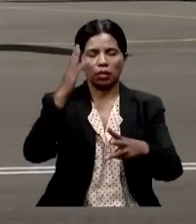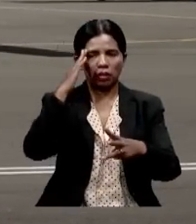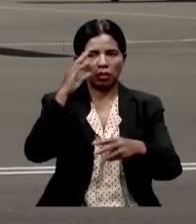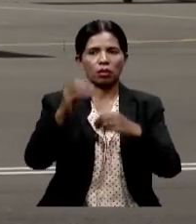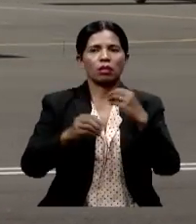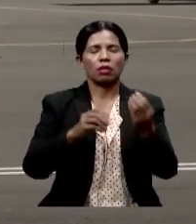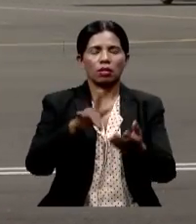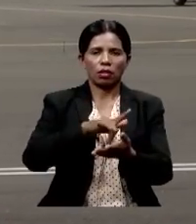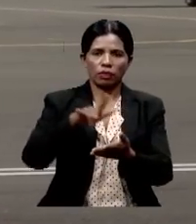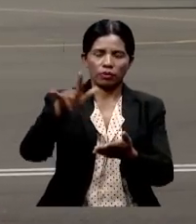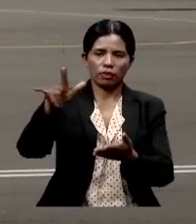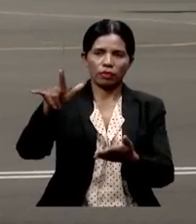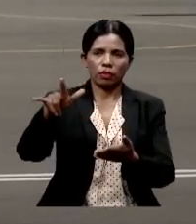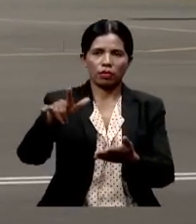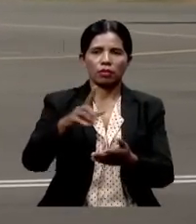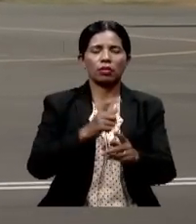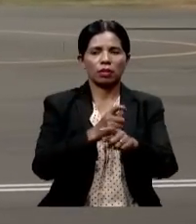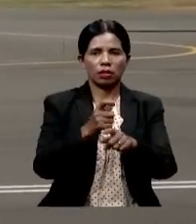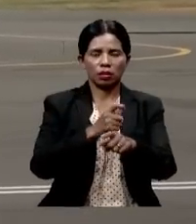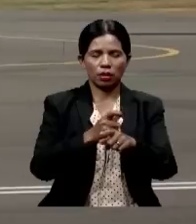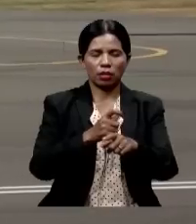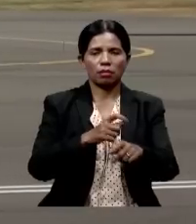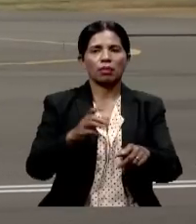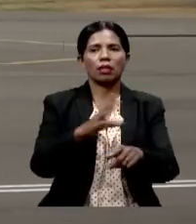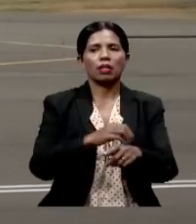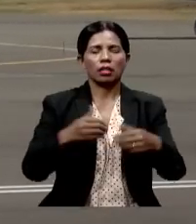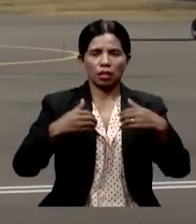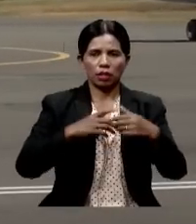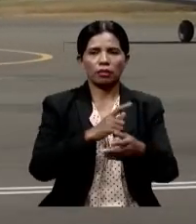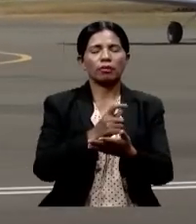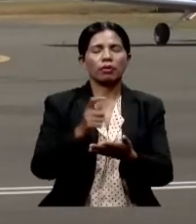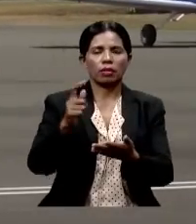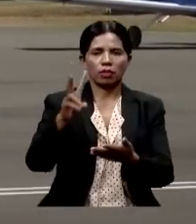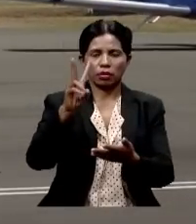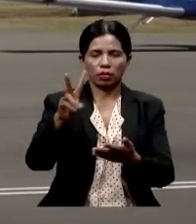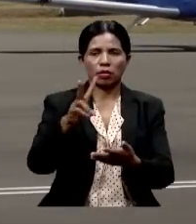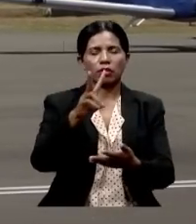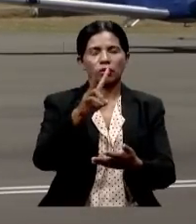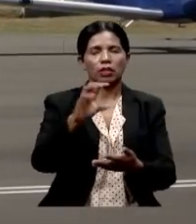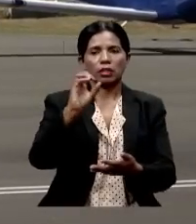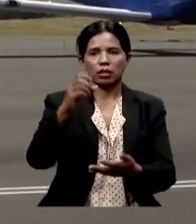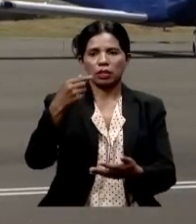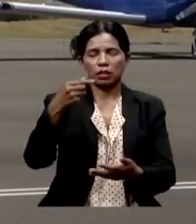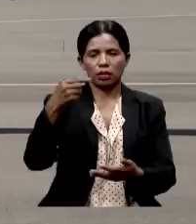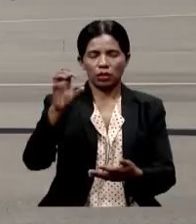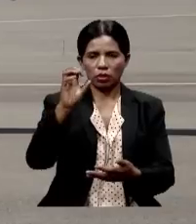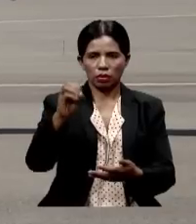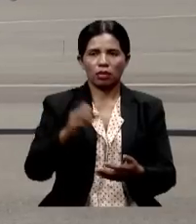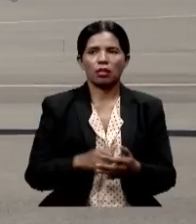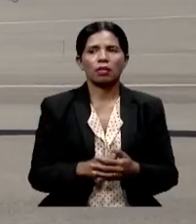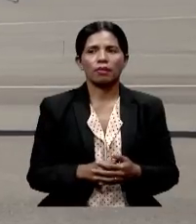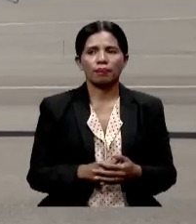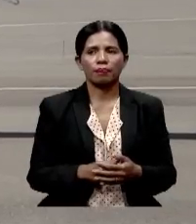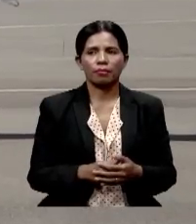avião para treino pilotos funcira e o ni avião ira nia marca VHZZO avião ira